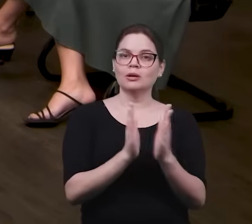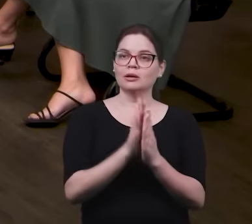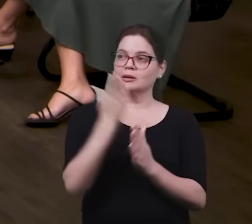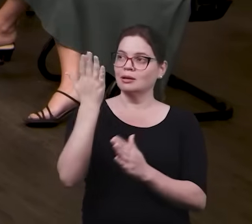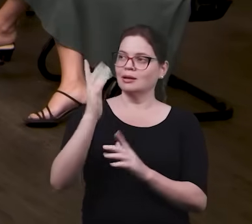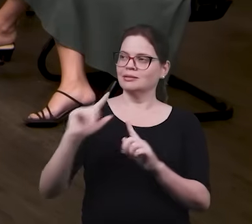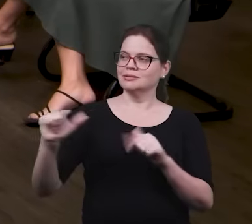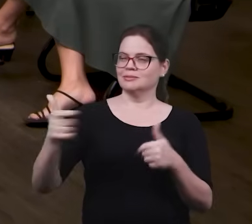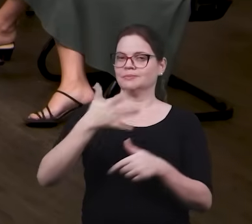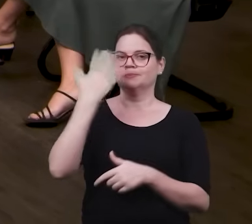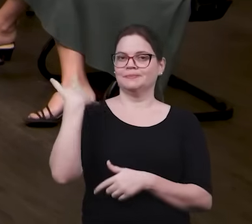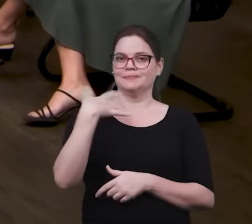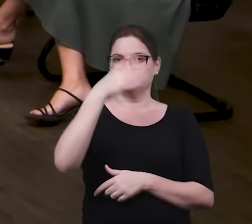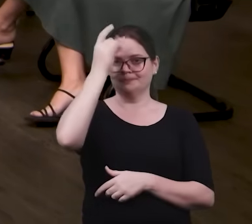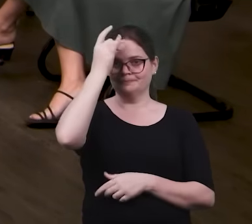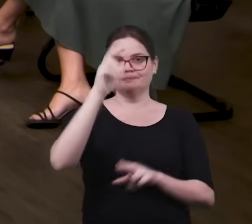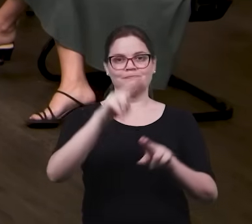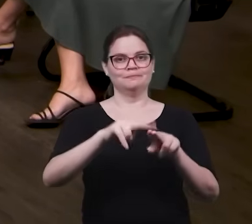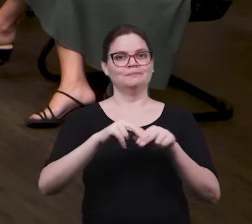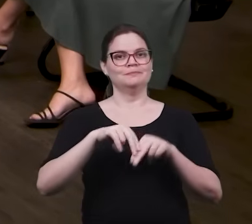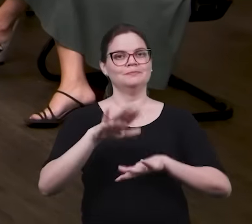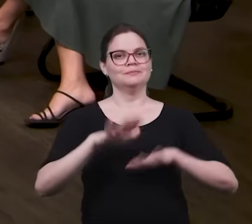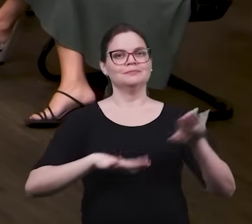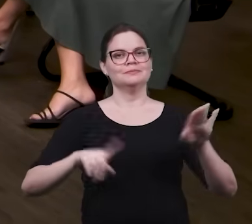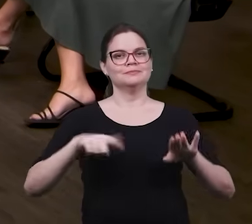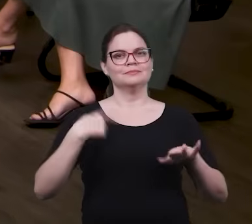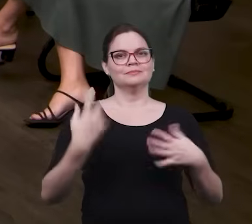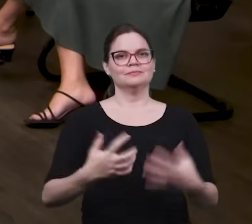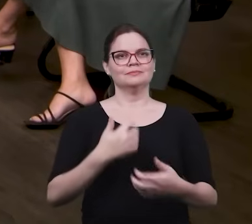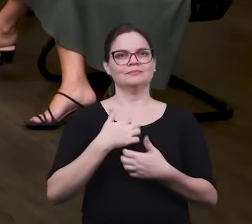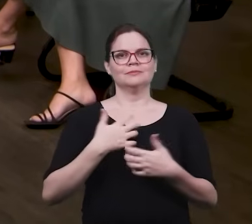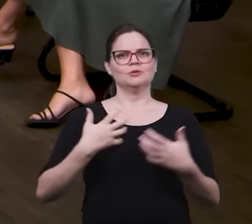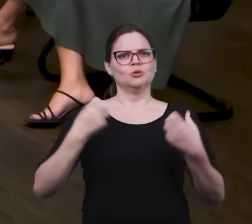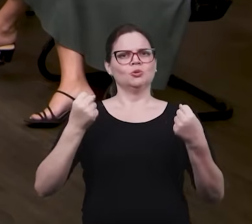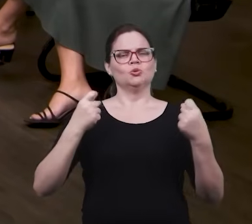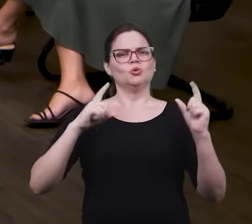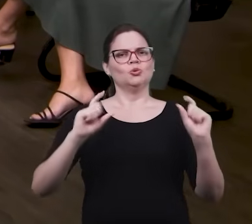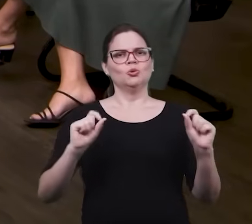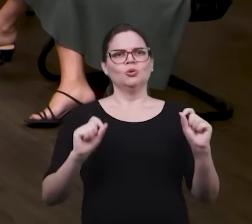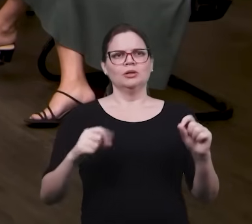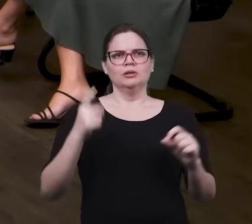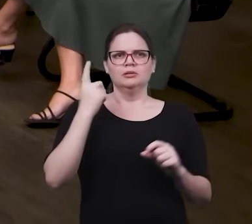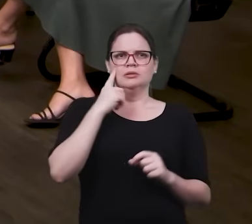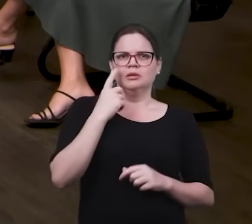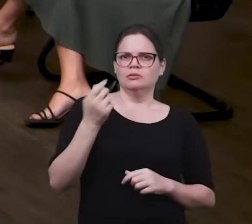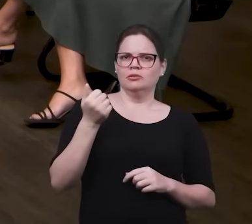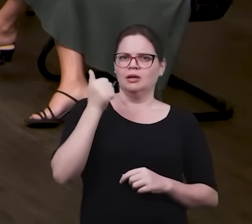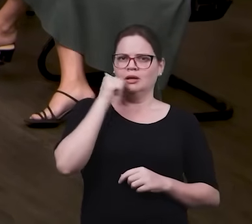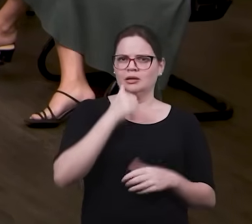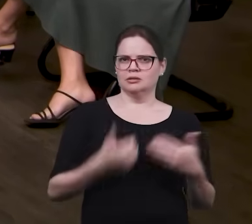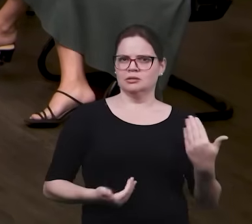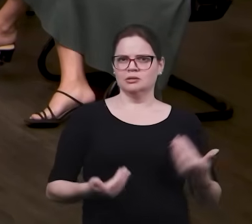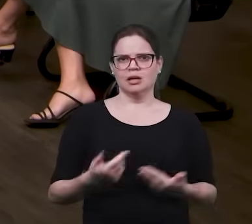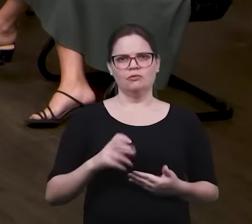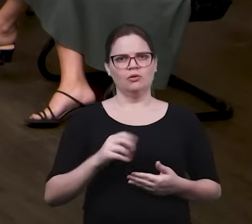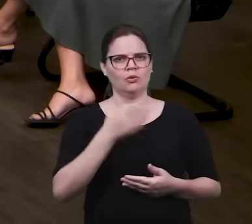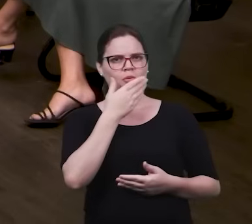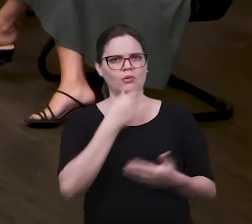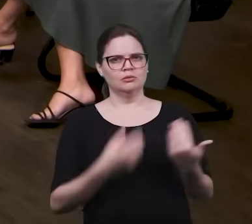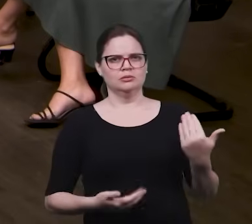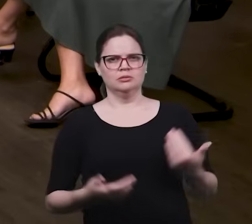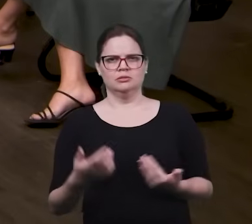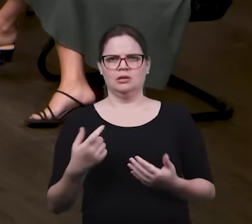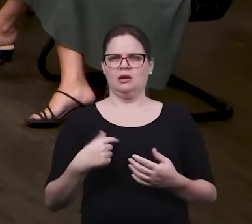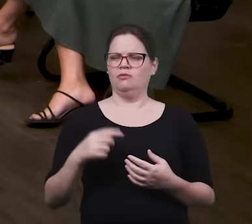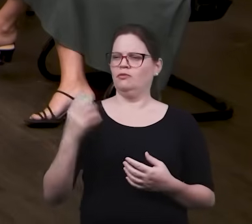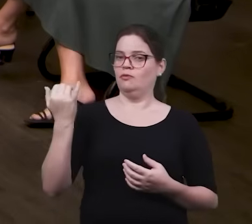Espírito Santo. Amém. Por isso vem às vezes a surpresa que uma irmã, o irmão, você ora e diz assim, olha, eu